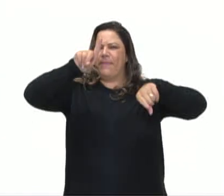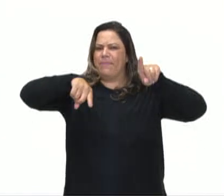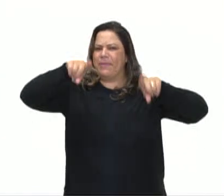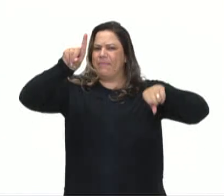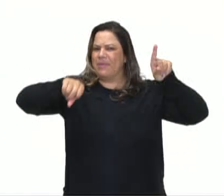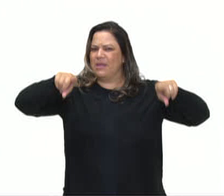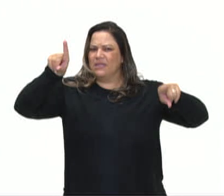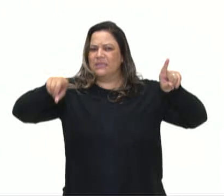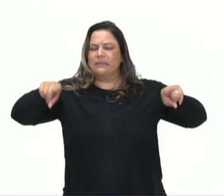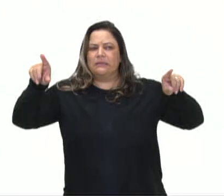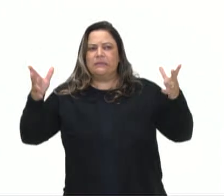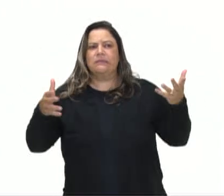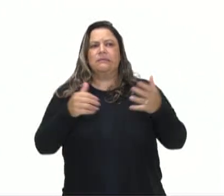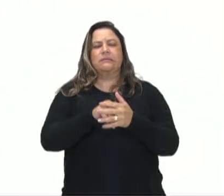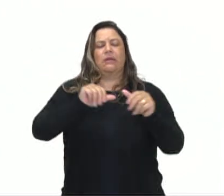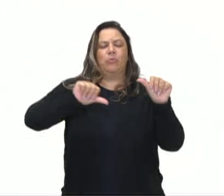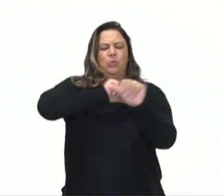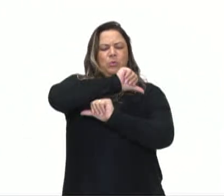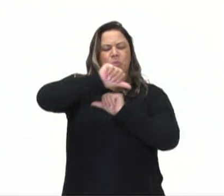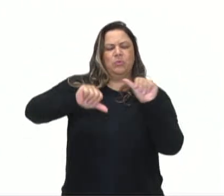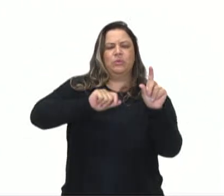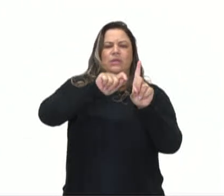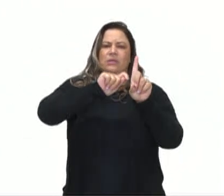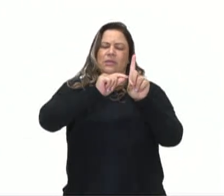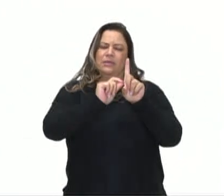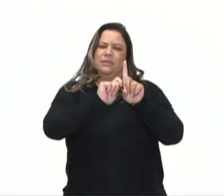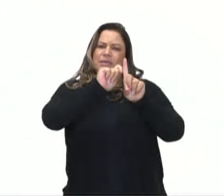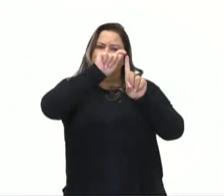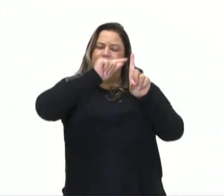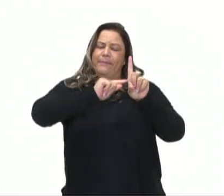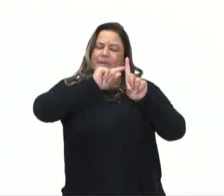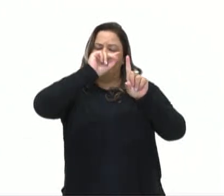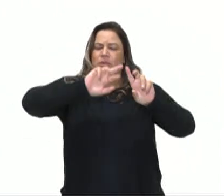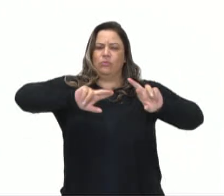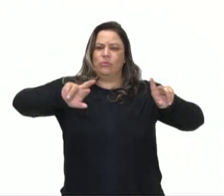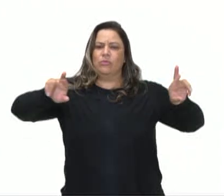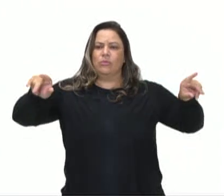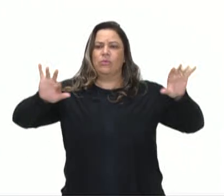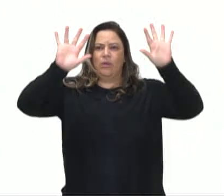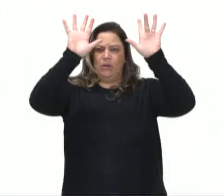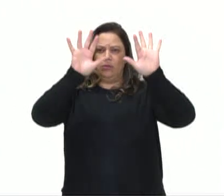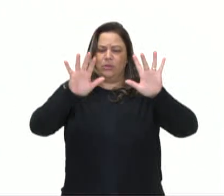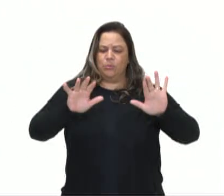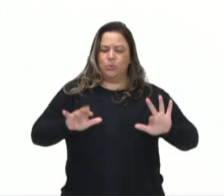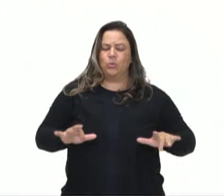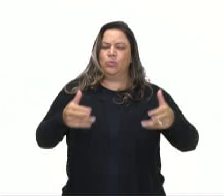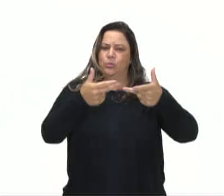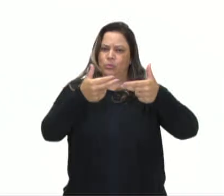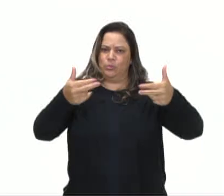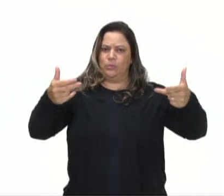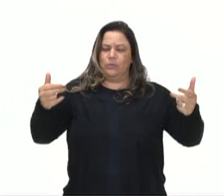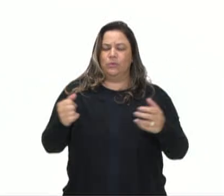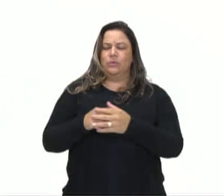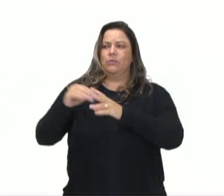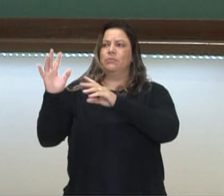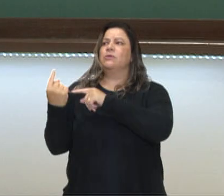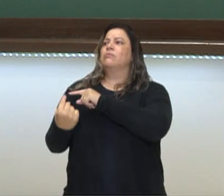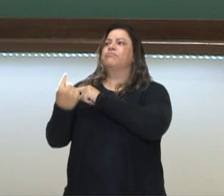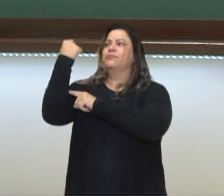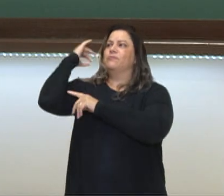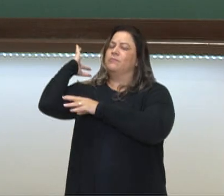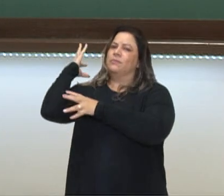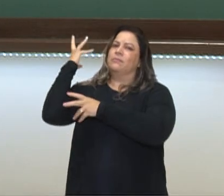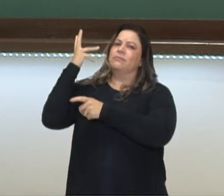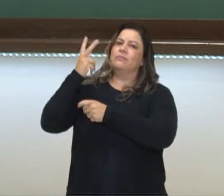temperatura, precipitação, nebulosidade e outros fenômenos climáticos em relação às médias históricas.